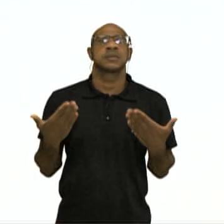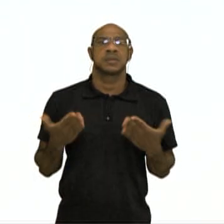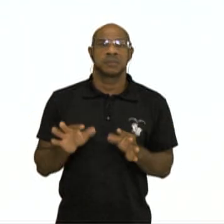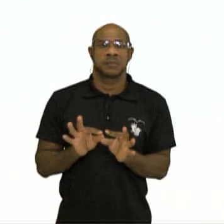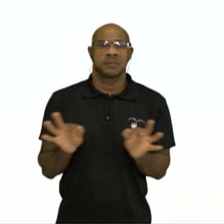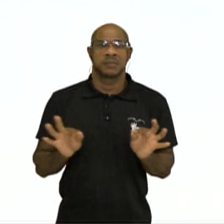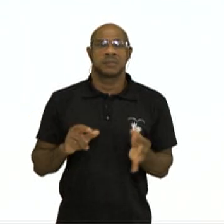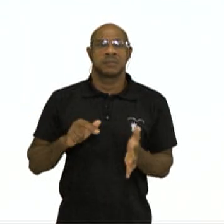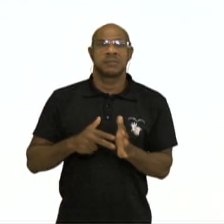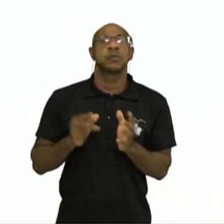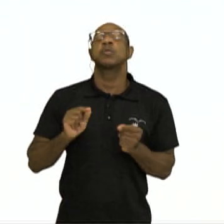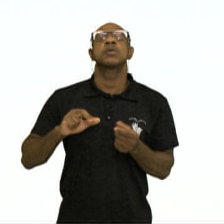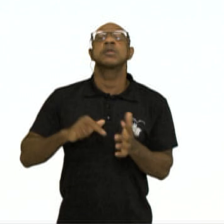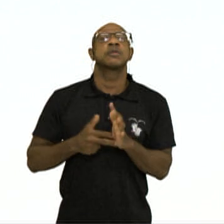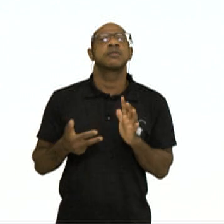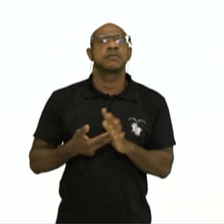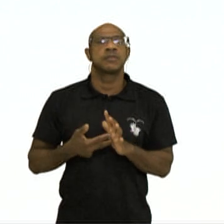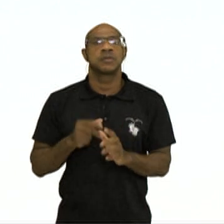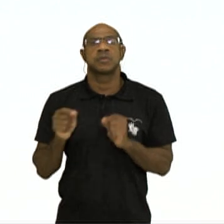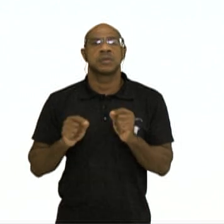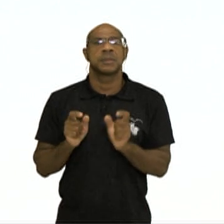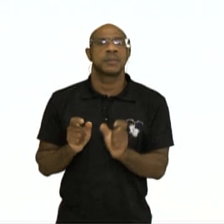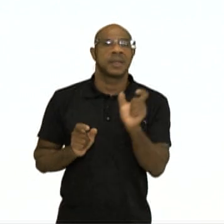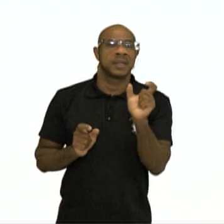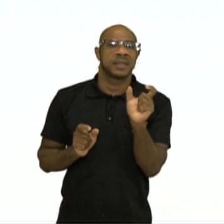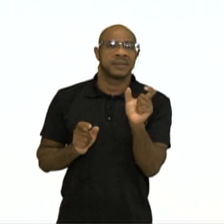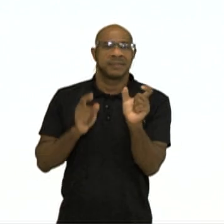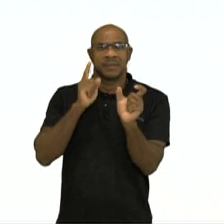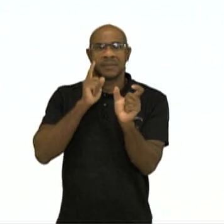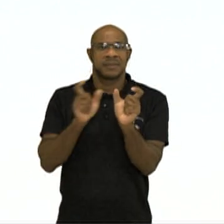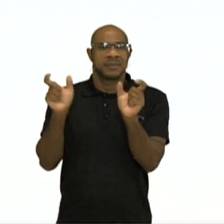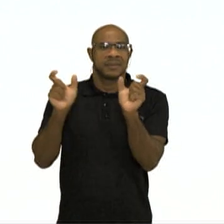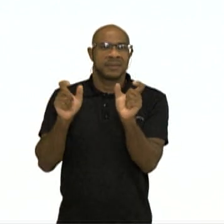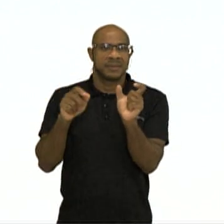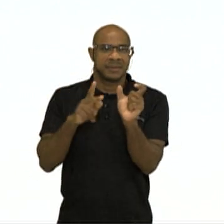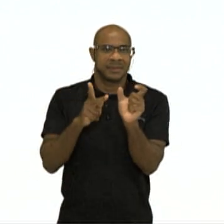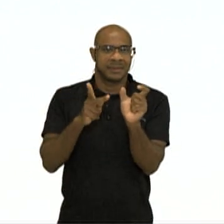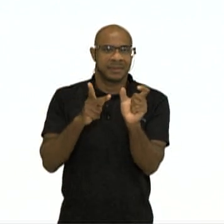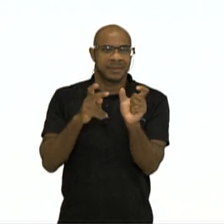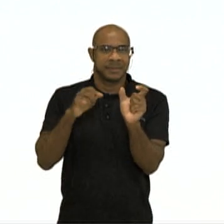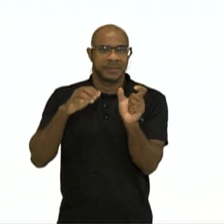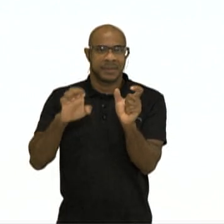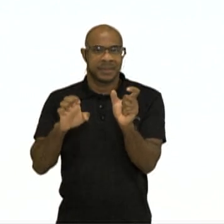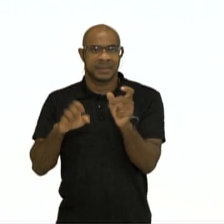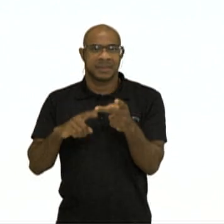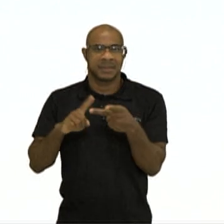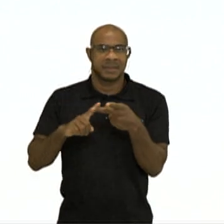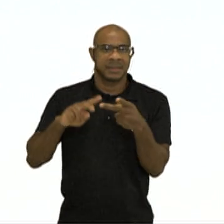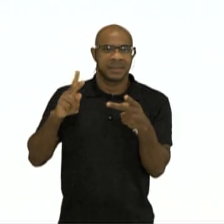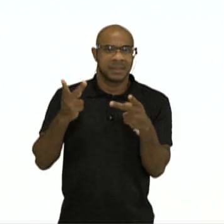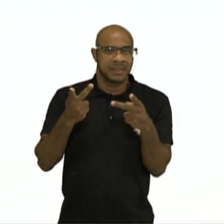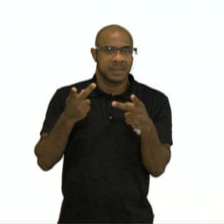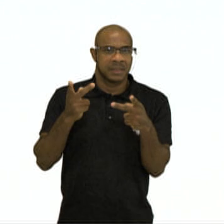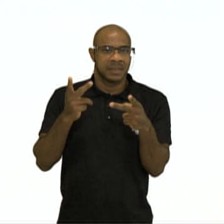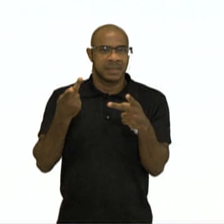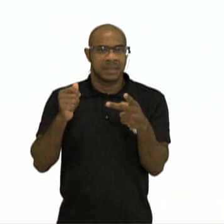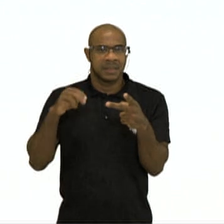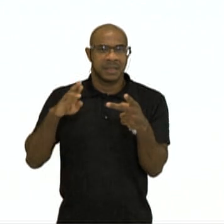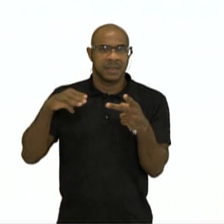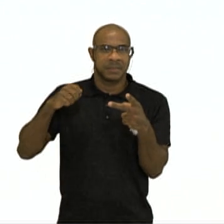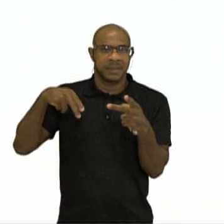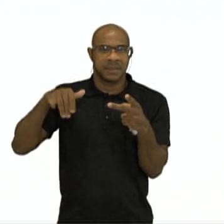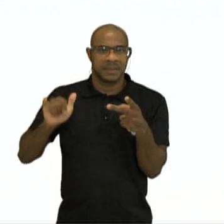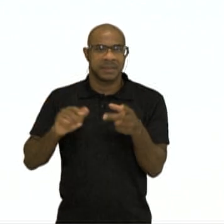5. O que significam as palavras peace, harmony, respectivamente? Seria letra